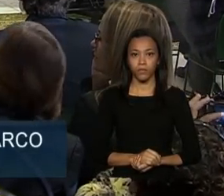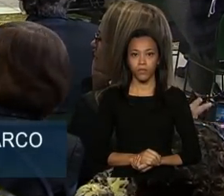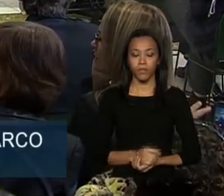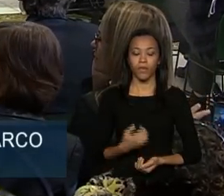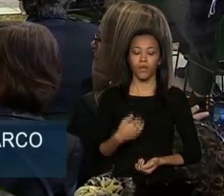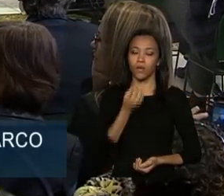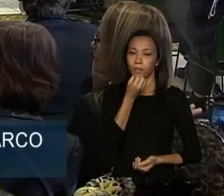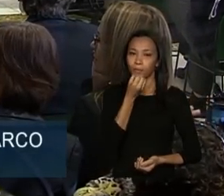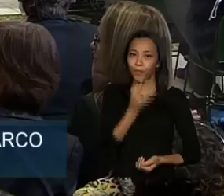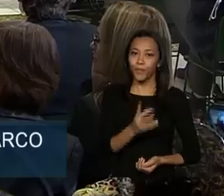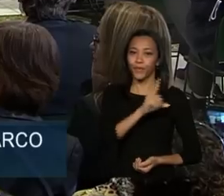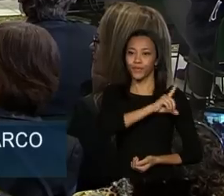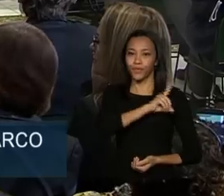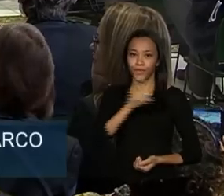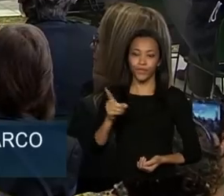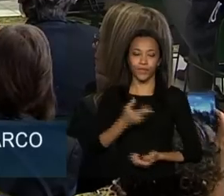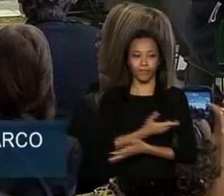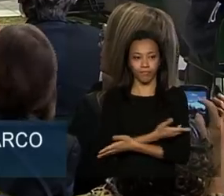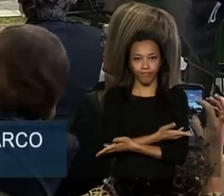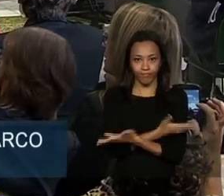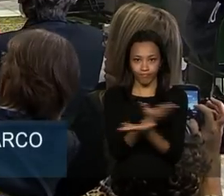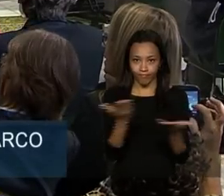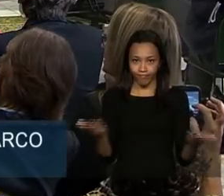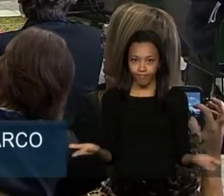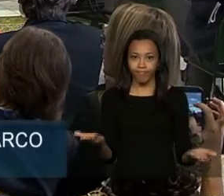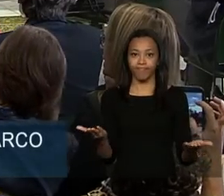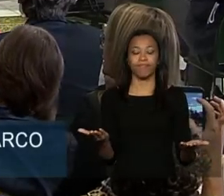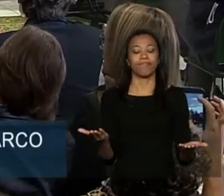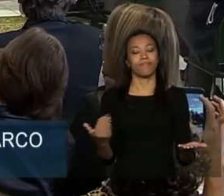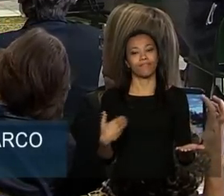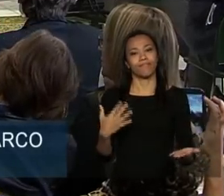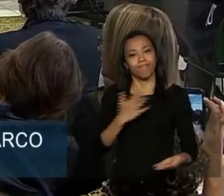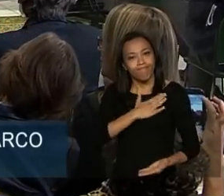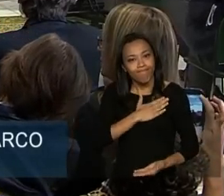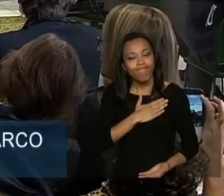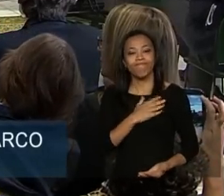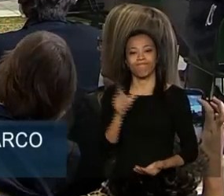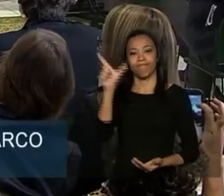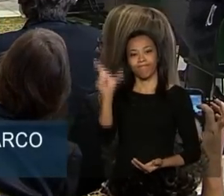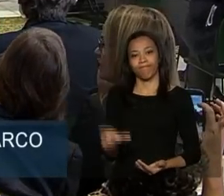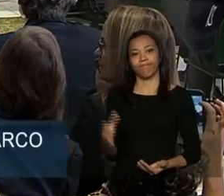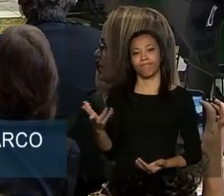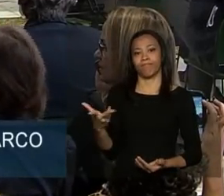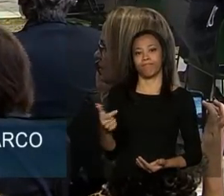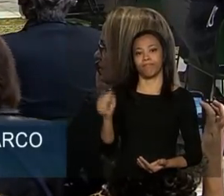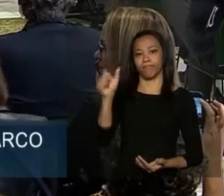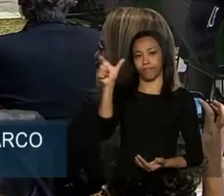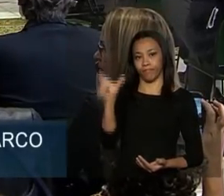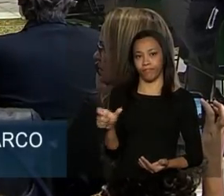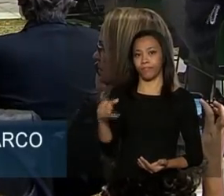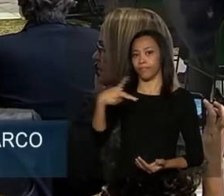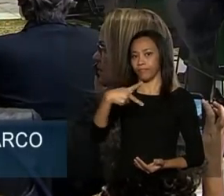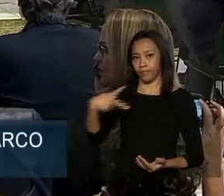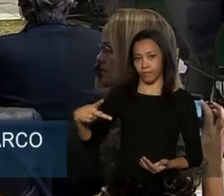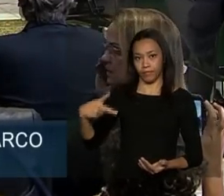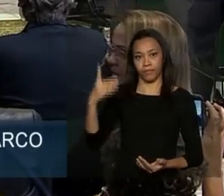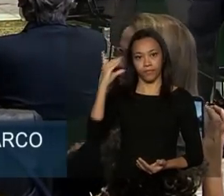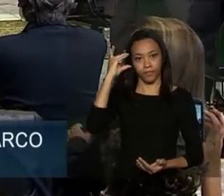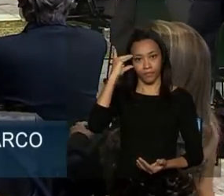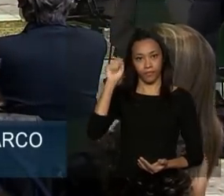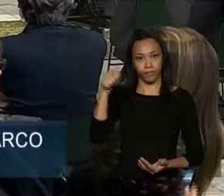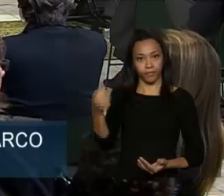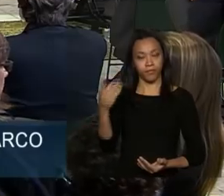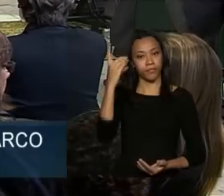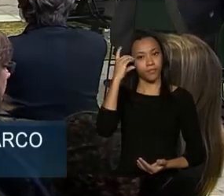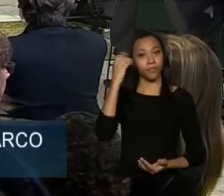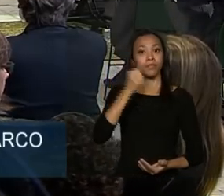Bom dia, senhoras e senhores, querida presidente da República, Dilma Rousseff,